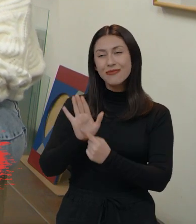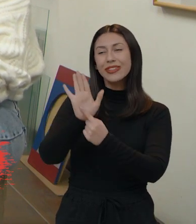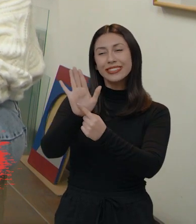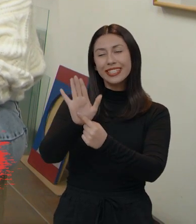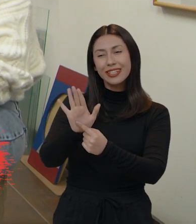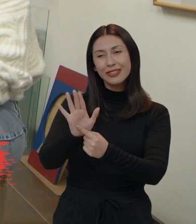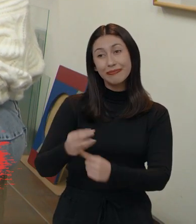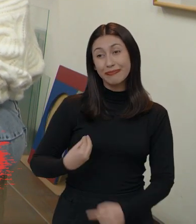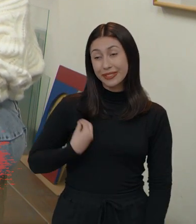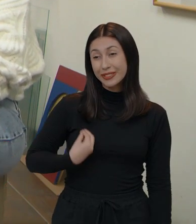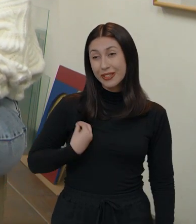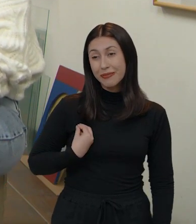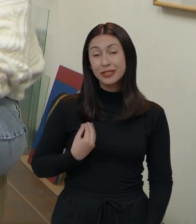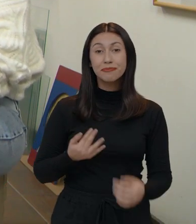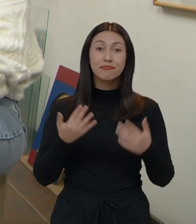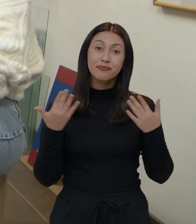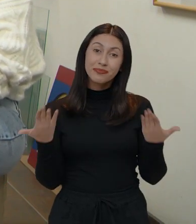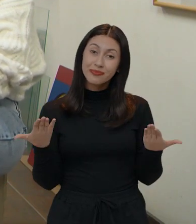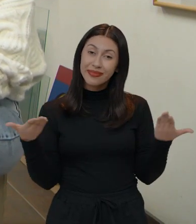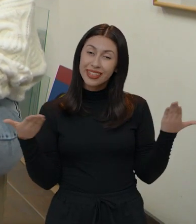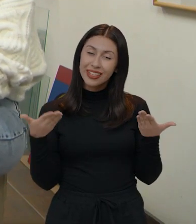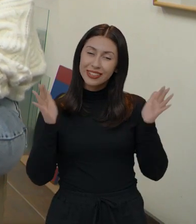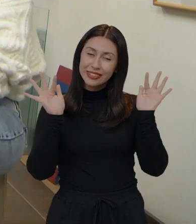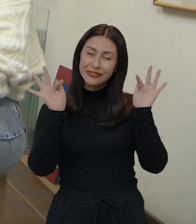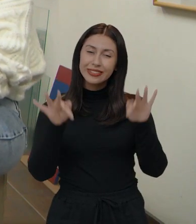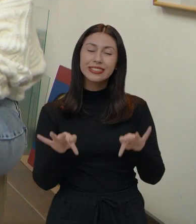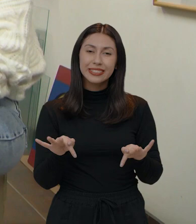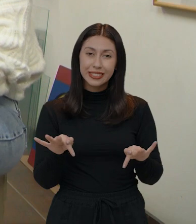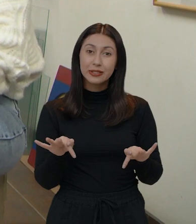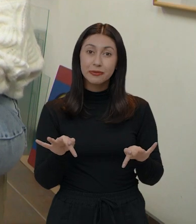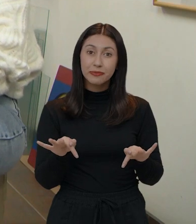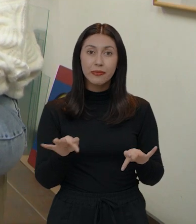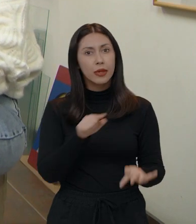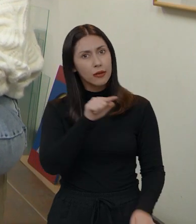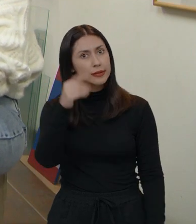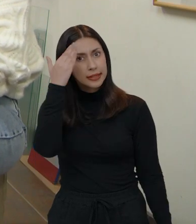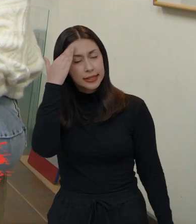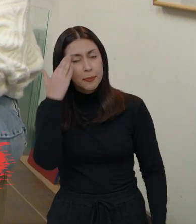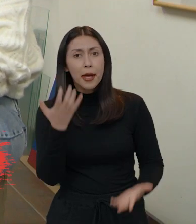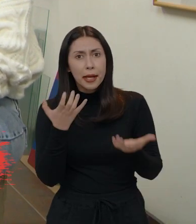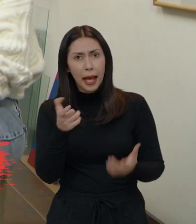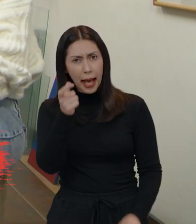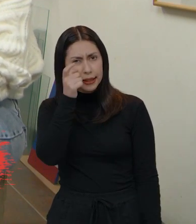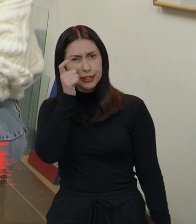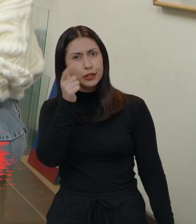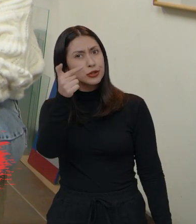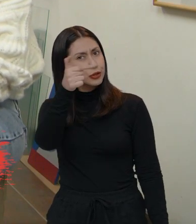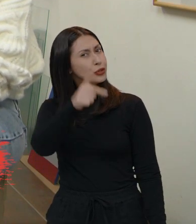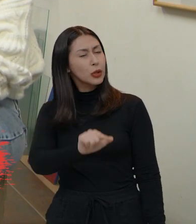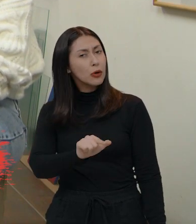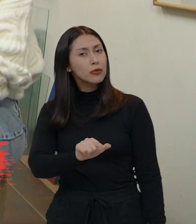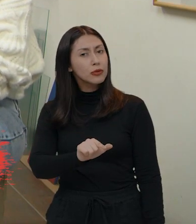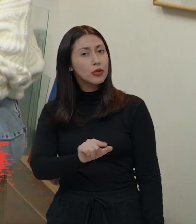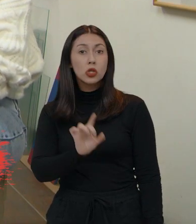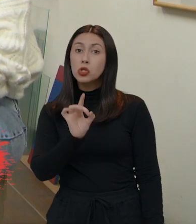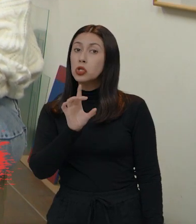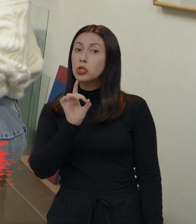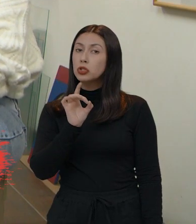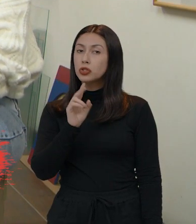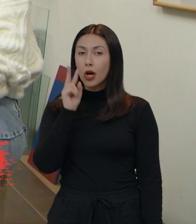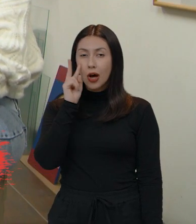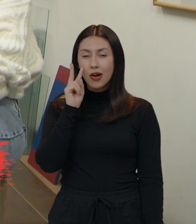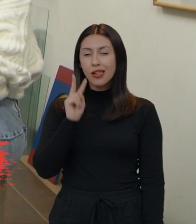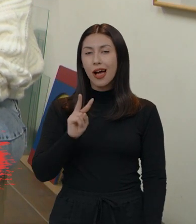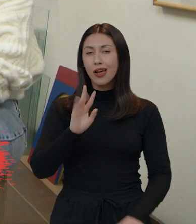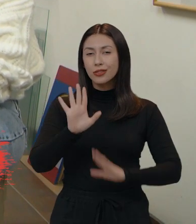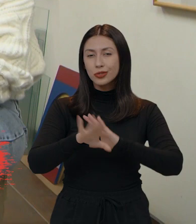o trabalho dele pessoalmente. Bom, pessoal, a gente vai ficando por aqui. Vocês sabem, né? Se quiserem assistir esse programa novamente ou qualquer outro, é só